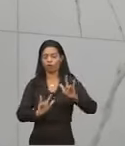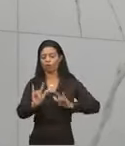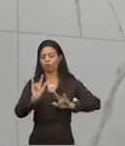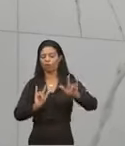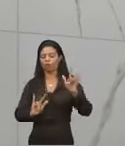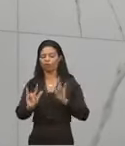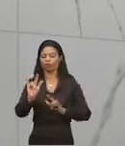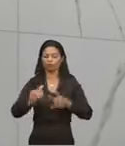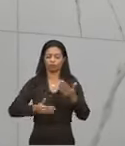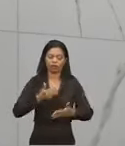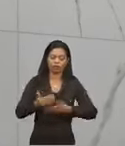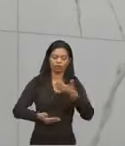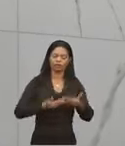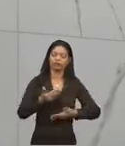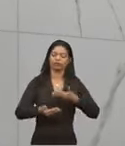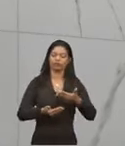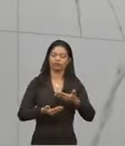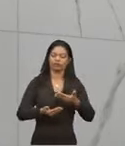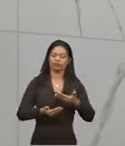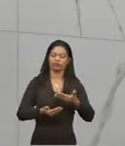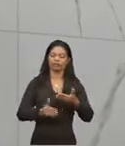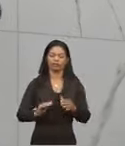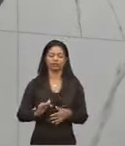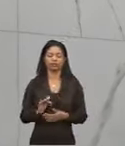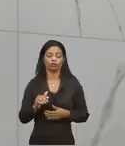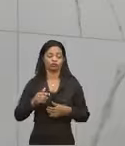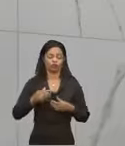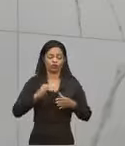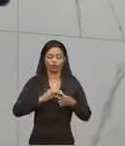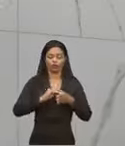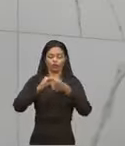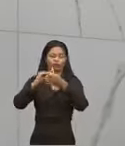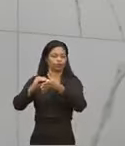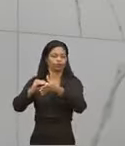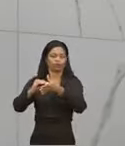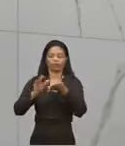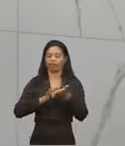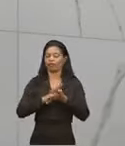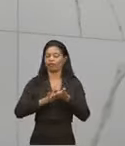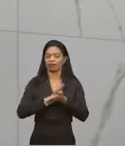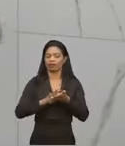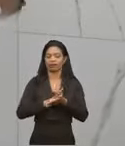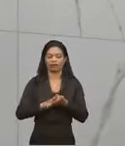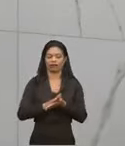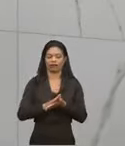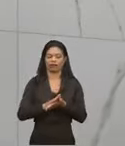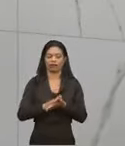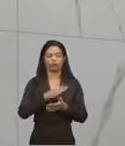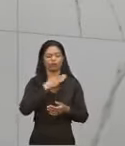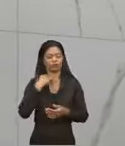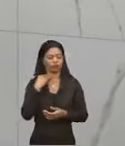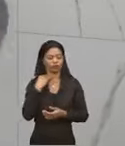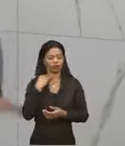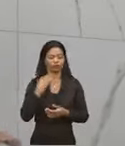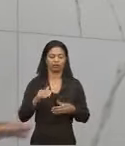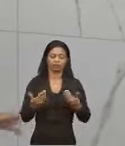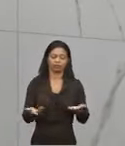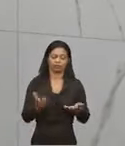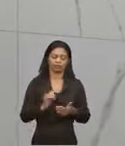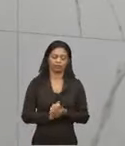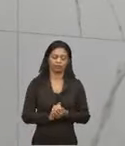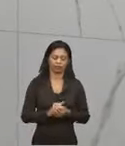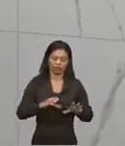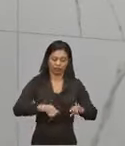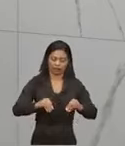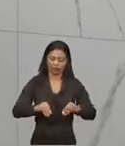pessoas, porque aqui a gente não leva nada. Quando a gente está lá, ó, é uma caixinha de 50 centímetros por um metro e pouco e